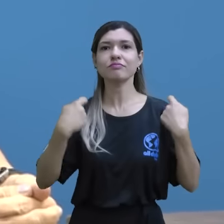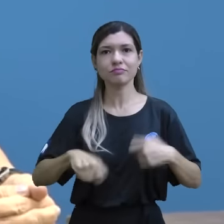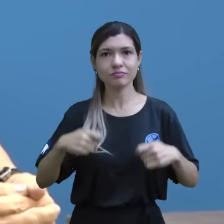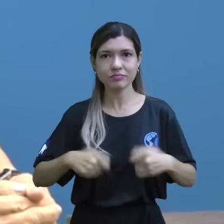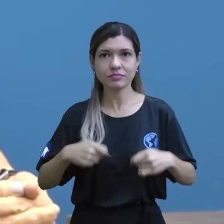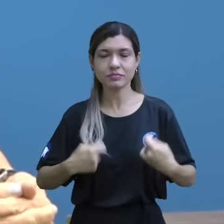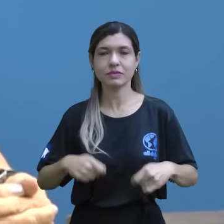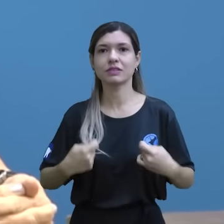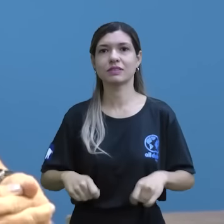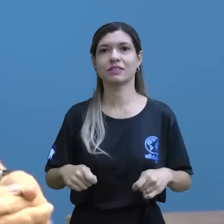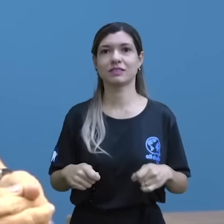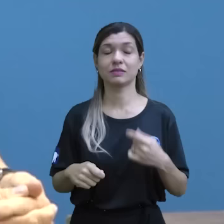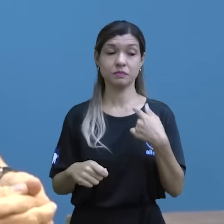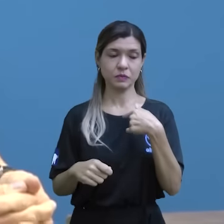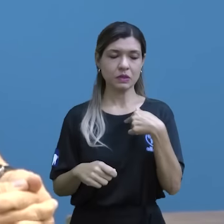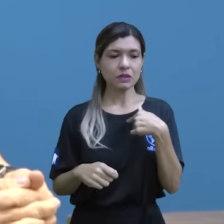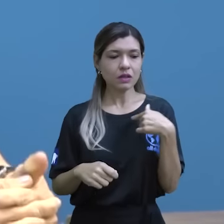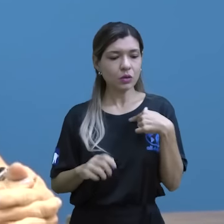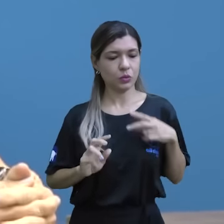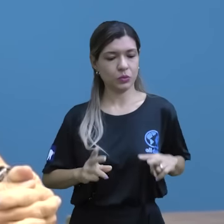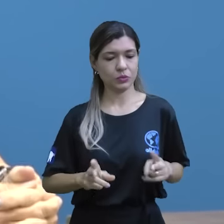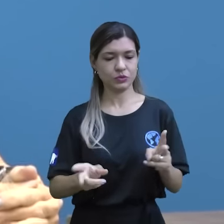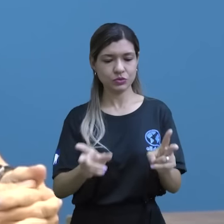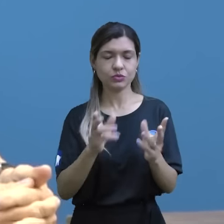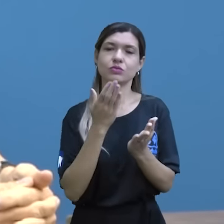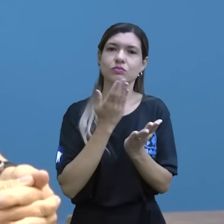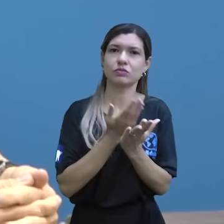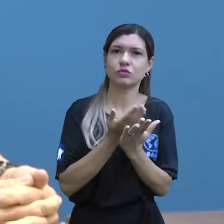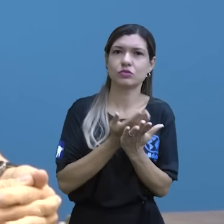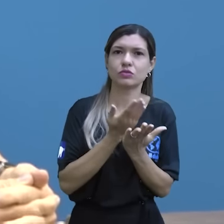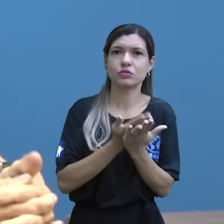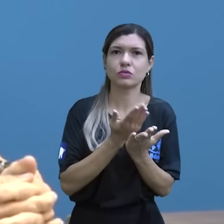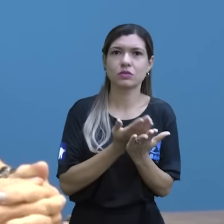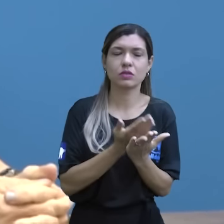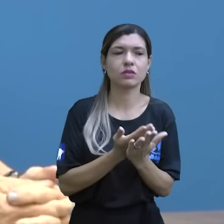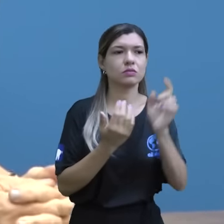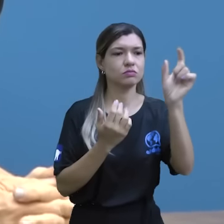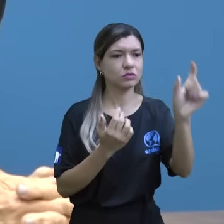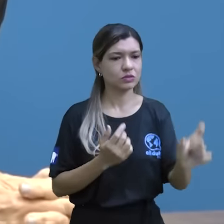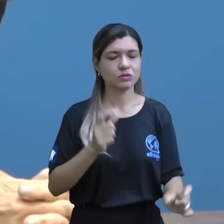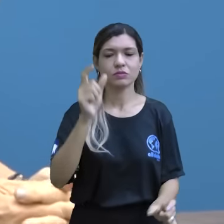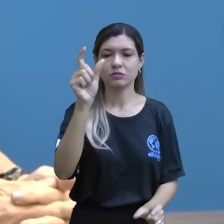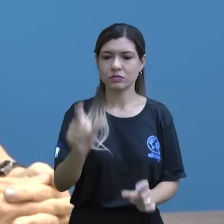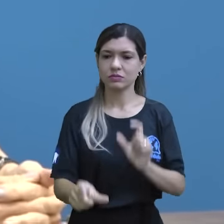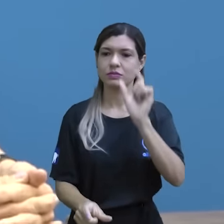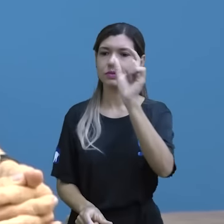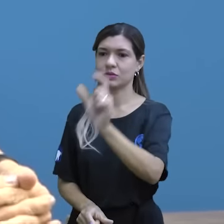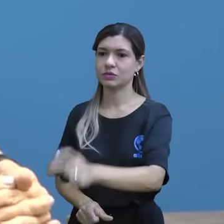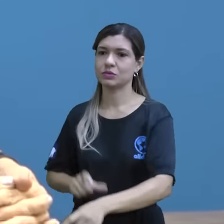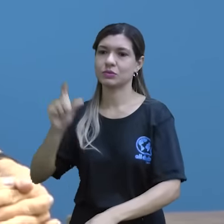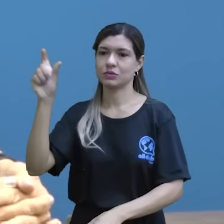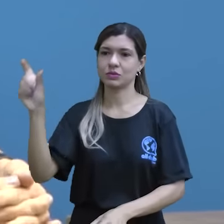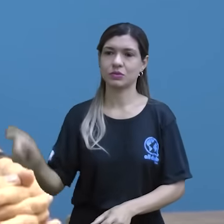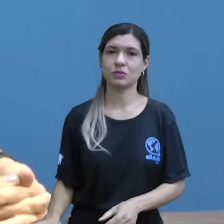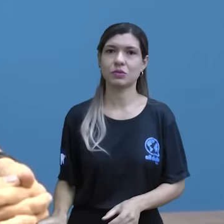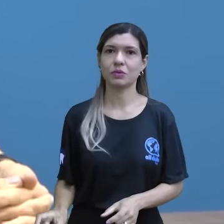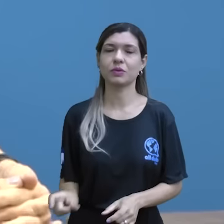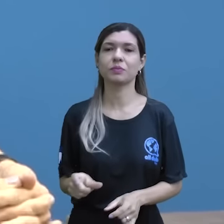contexto em que Lima estava, sobretudo no contexto da revolta de 1919, que fez com que